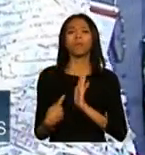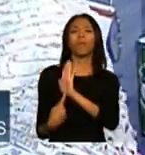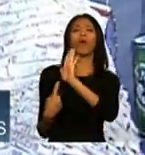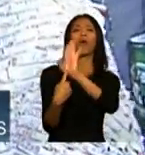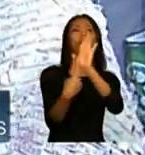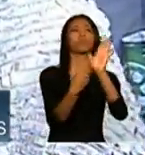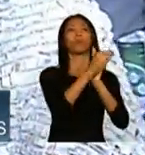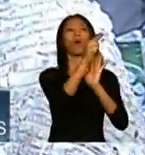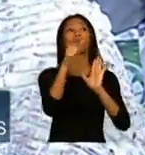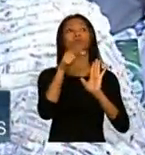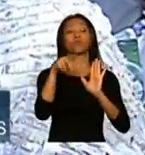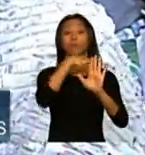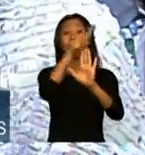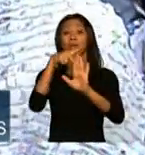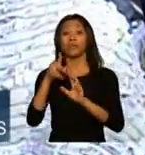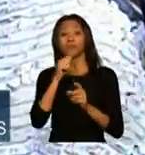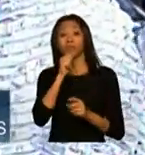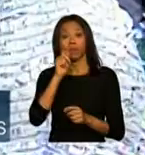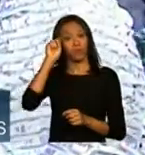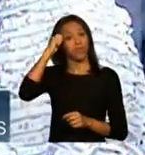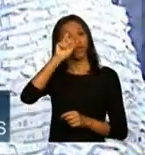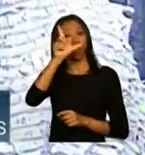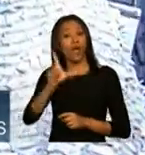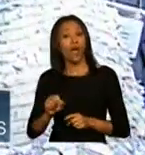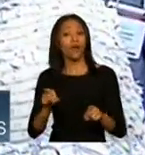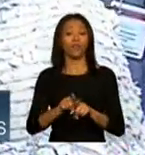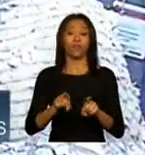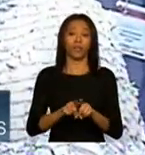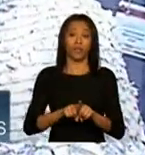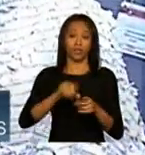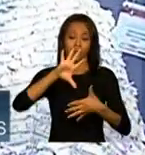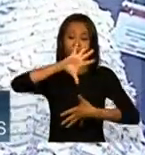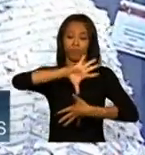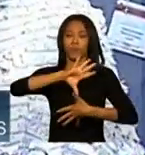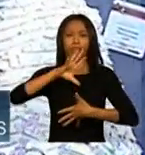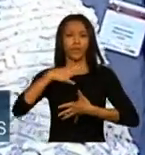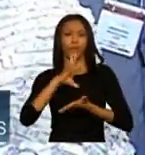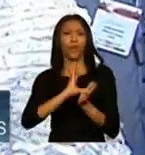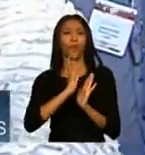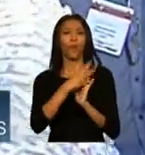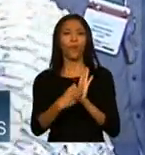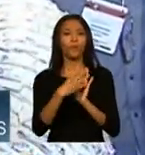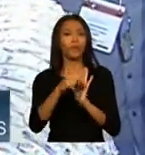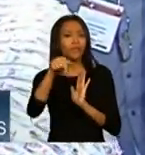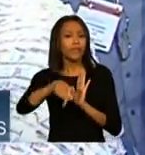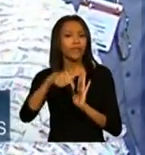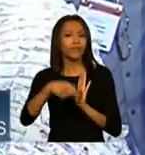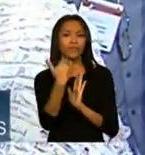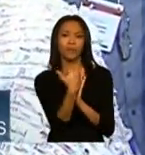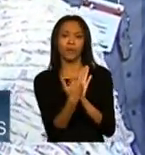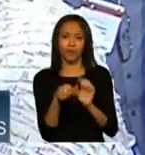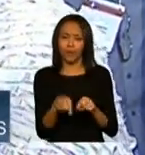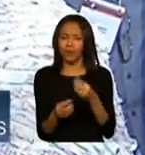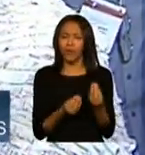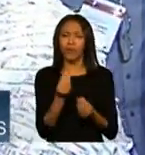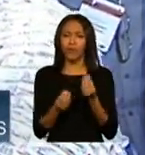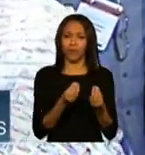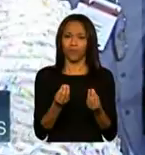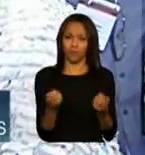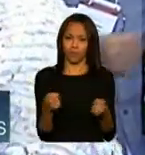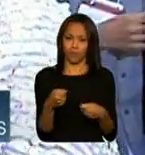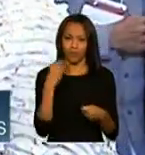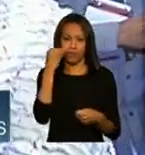países, países da África, da América Latina, que já estão inclusive adotando esse modelo? O que isso pode, a experiência brasileira pode